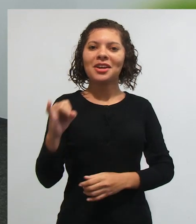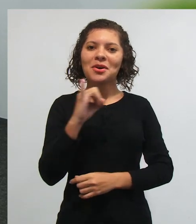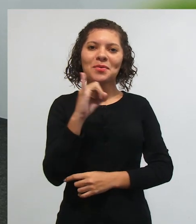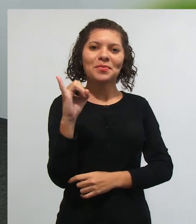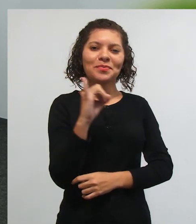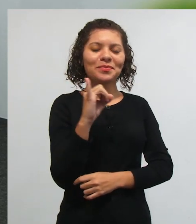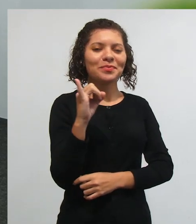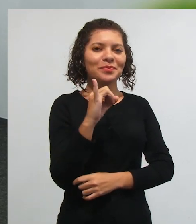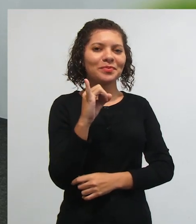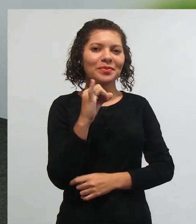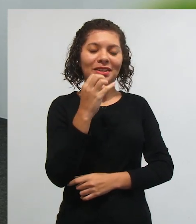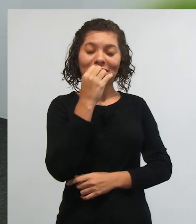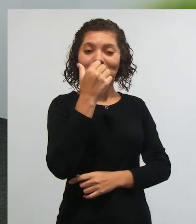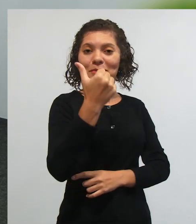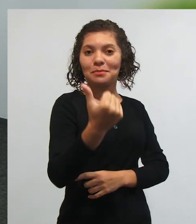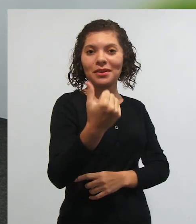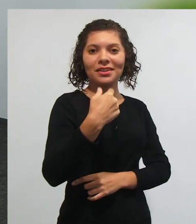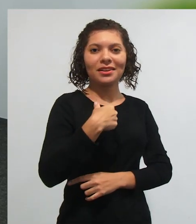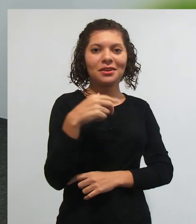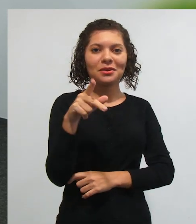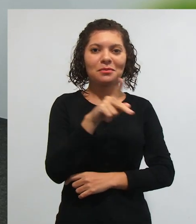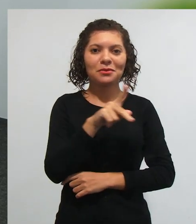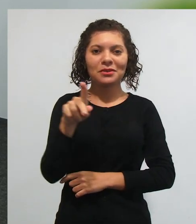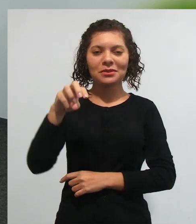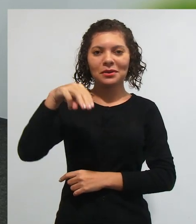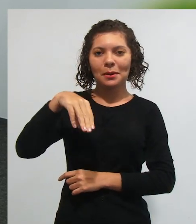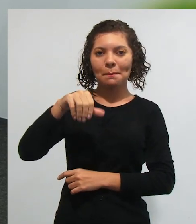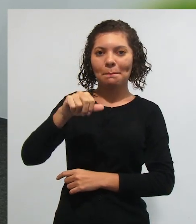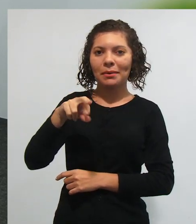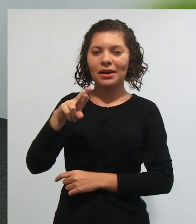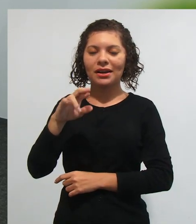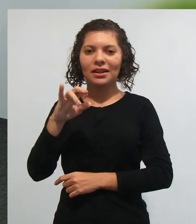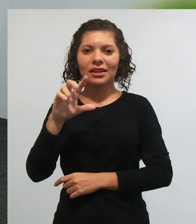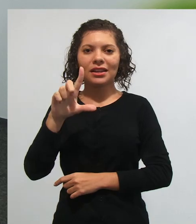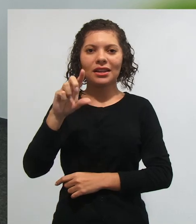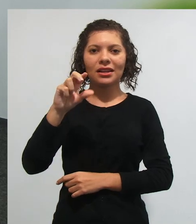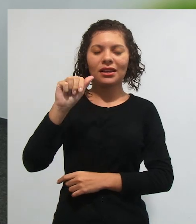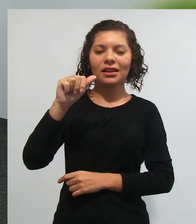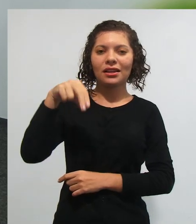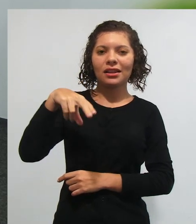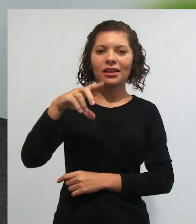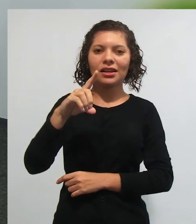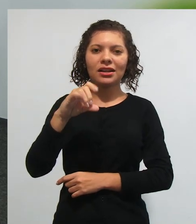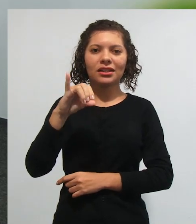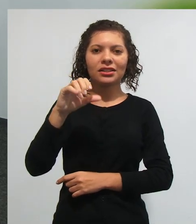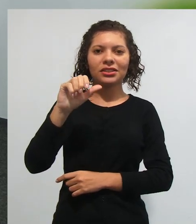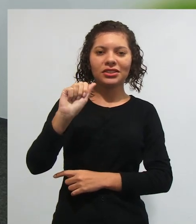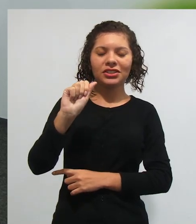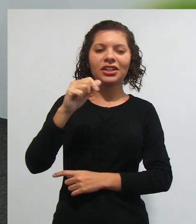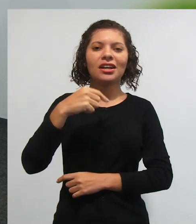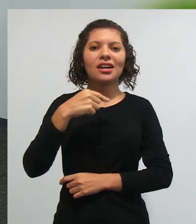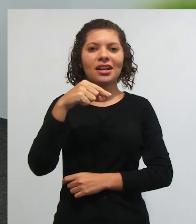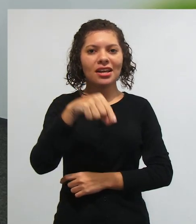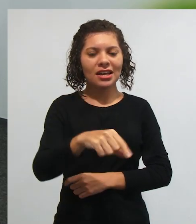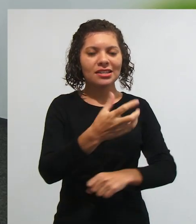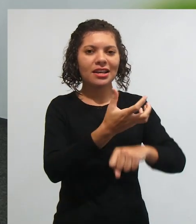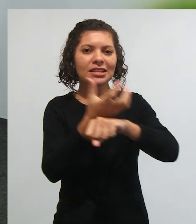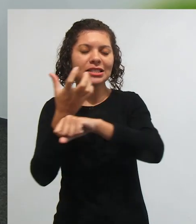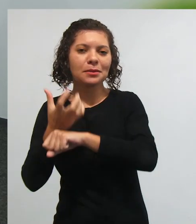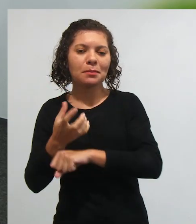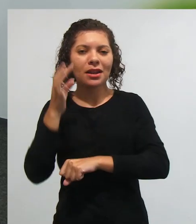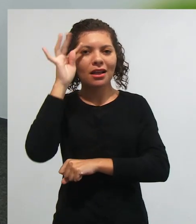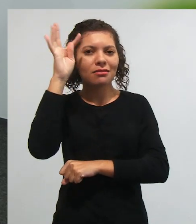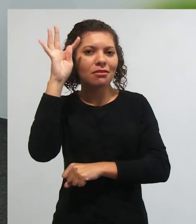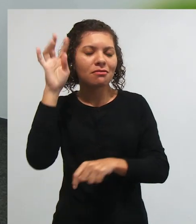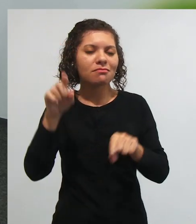Olá turma tudo bem com vocês eu sou a professora Marilândia Machado e essa é a nossa disciplina de teoria e prática da educação